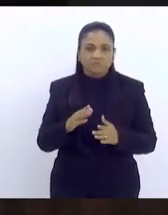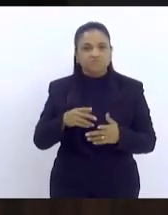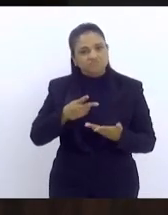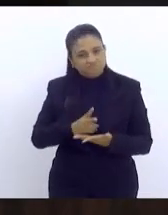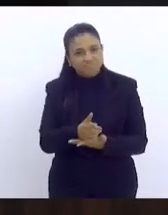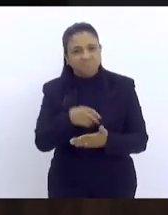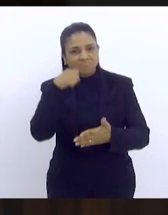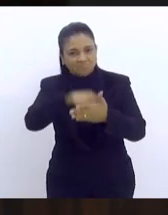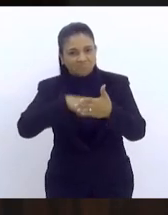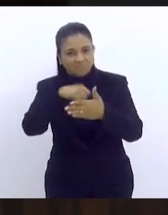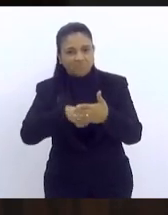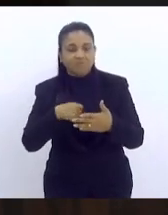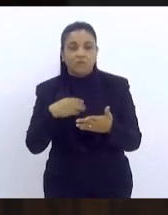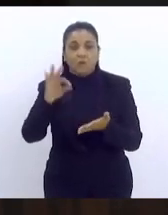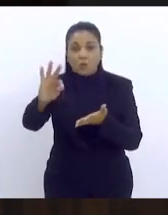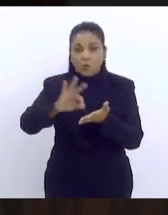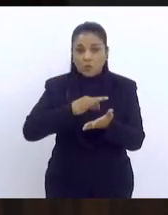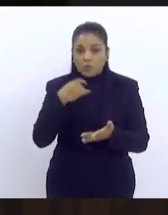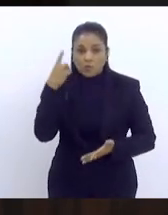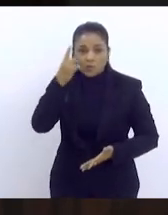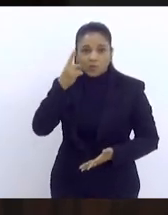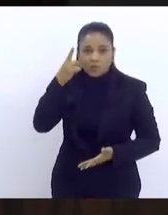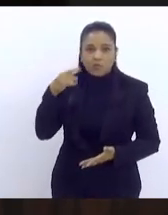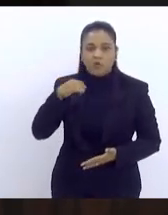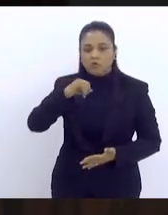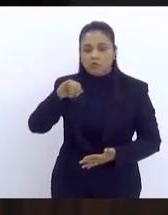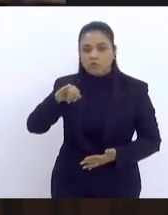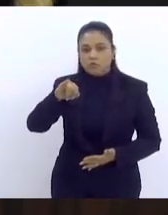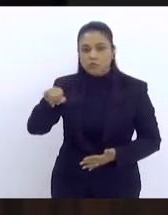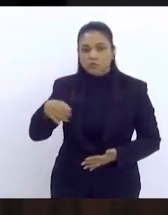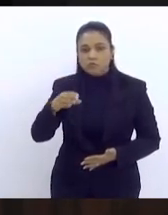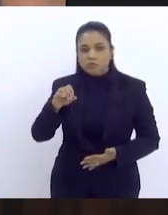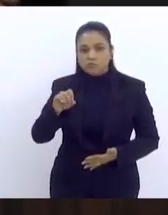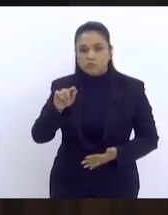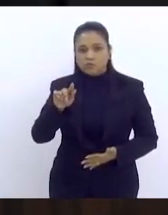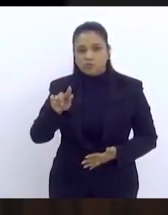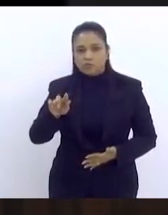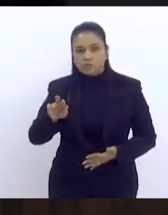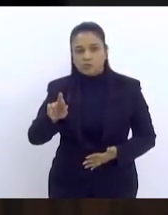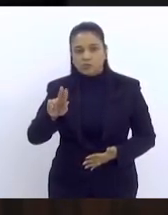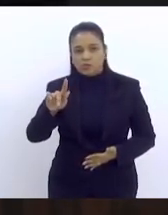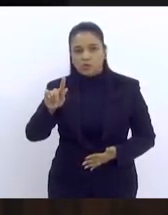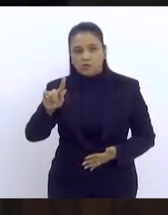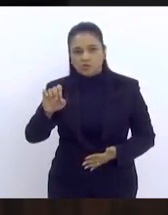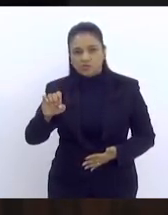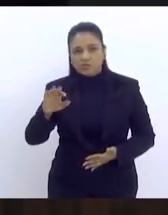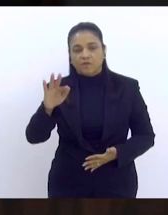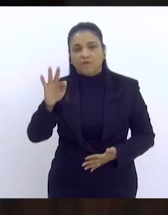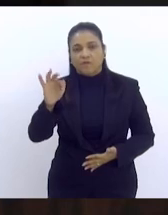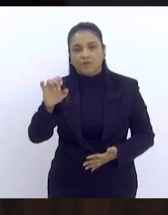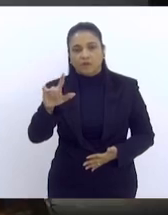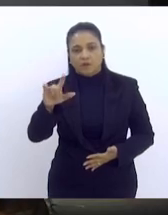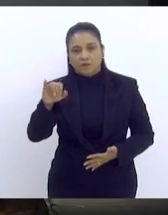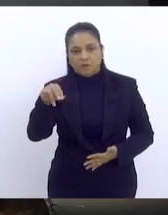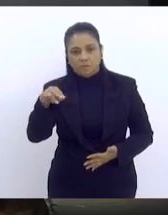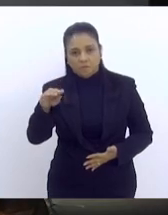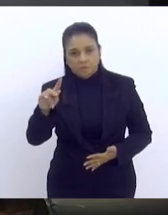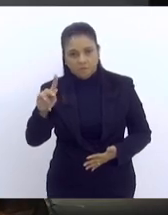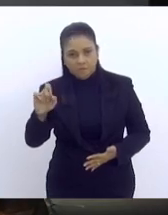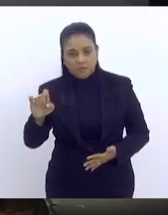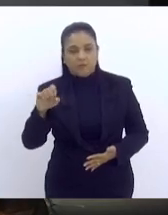próximo orador escrito é o nome deputado Jorge Felipe Neto que dispõe de 10 minutos ou mais